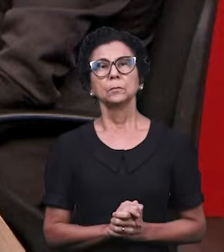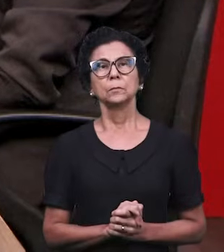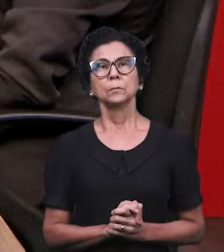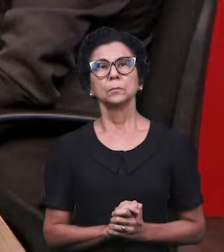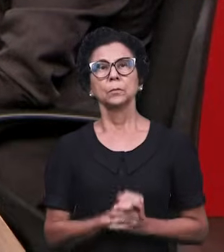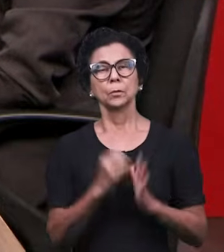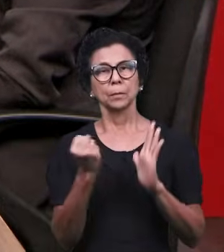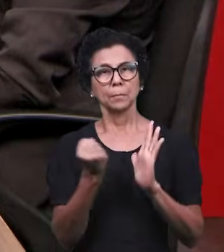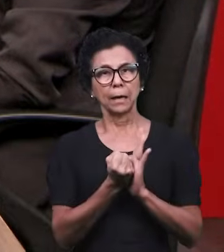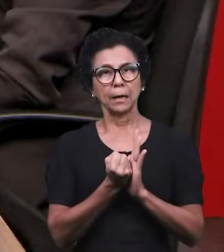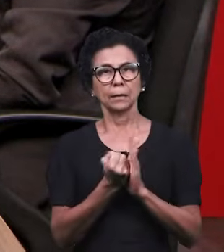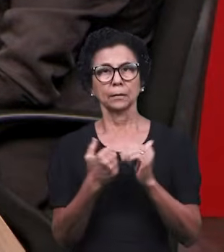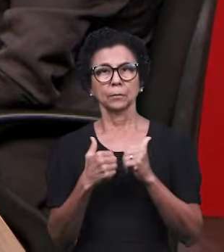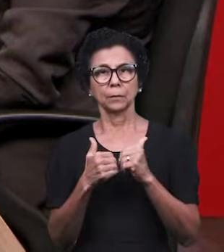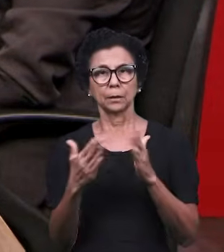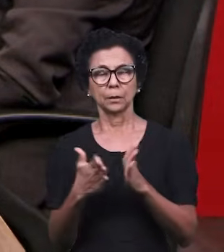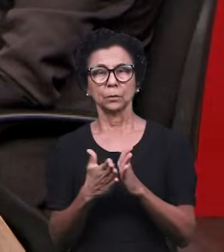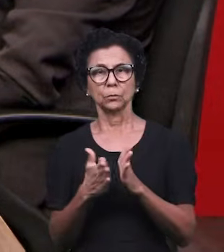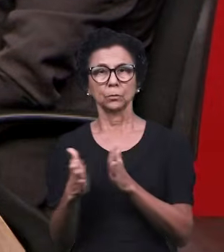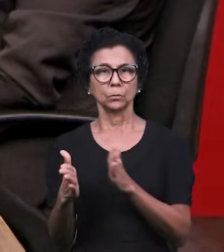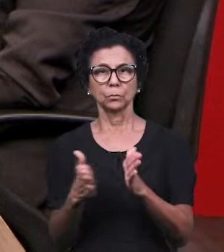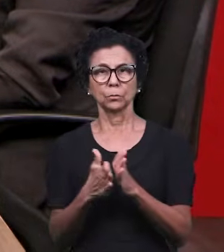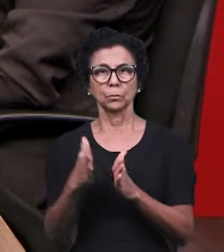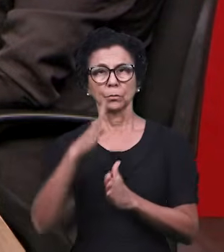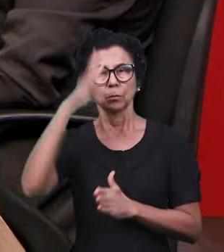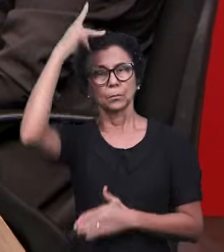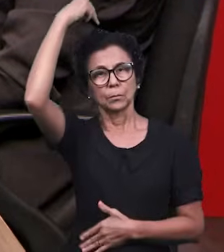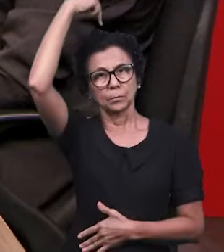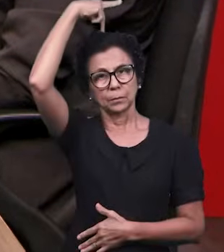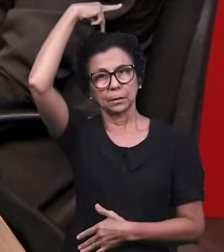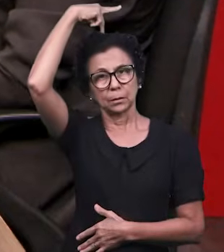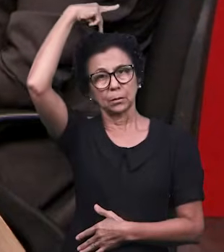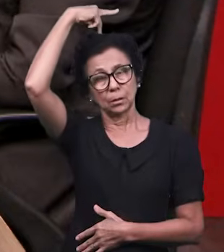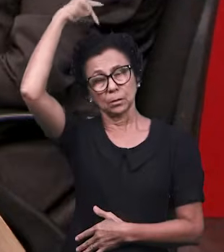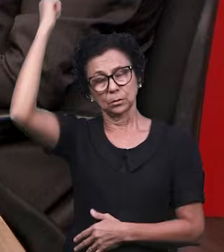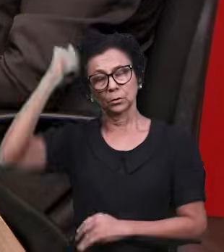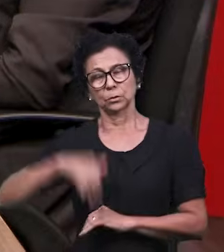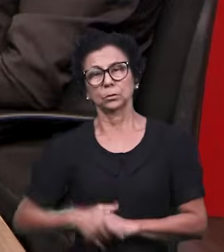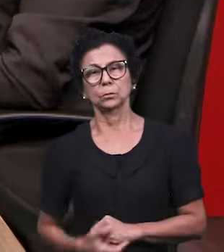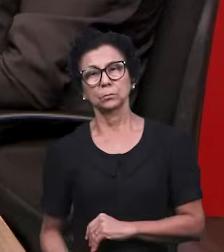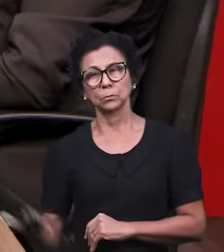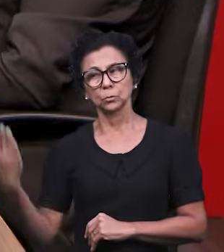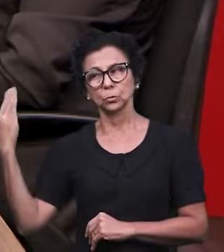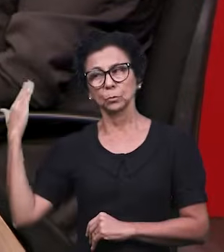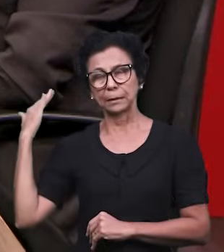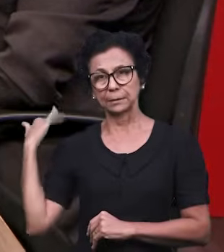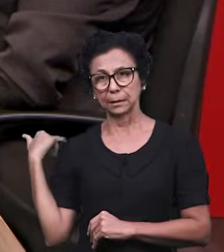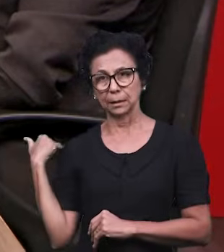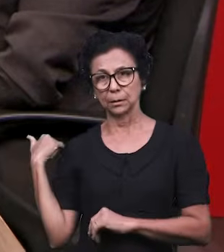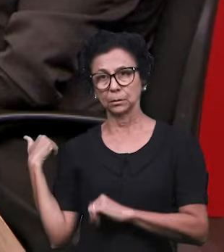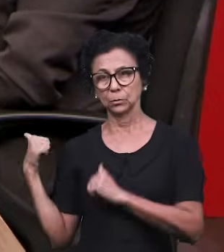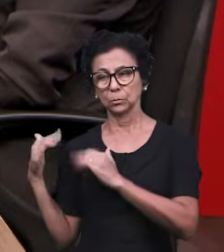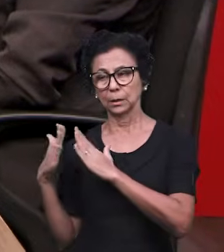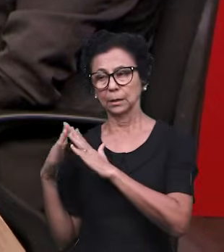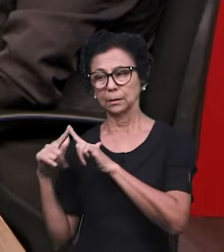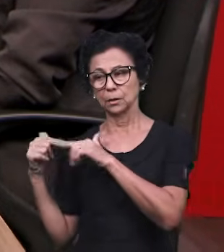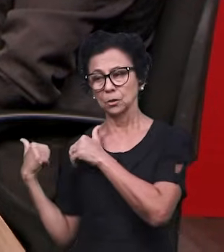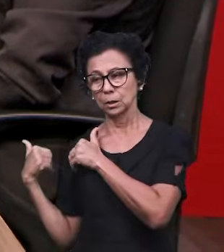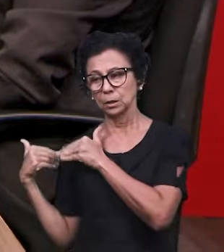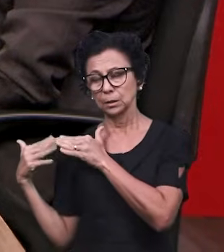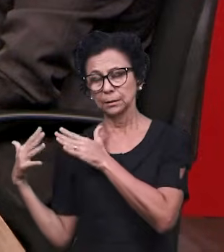o Pentecostes, porque houve uma jornada da igreja, a partir dali a sua caminhada